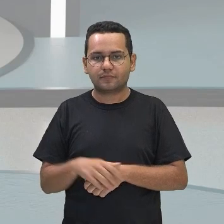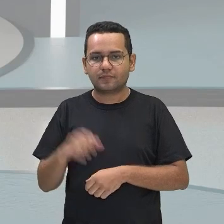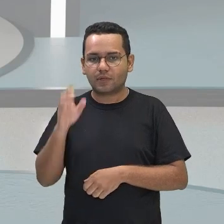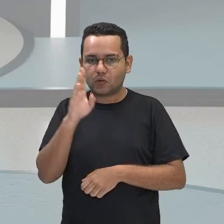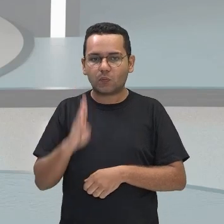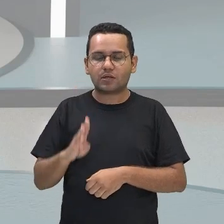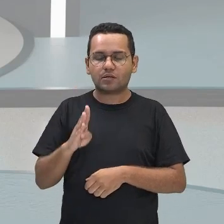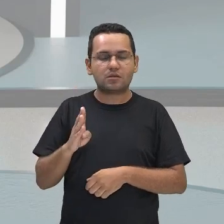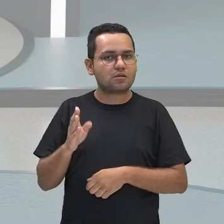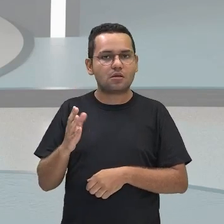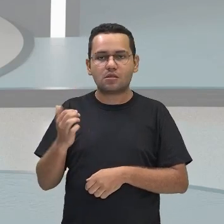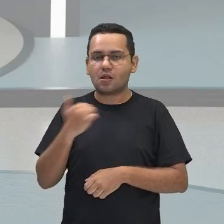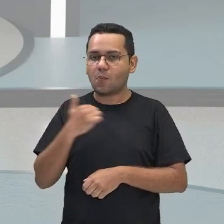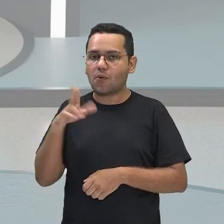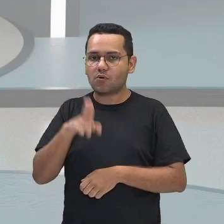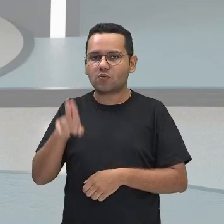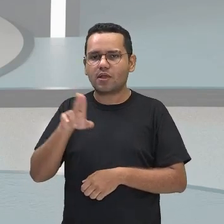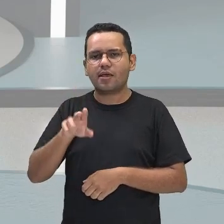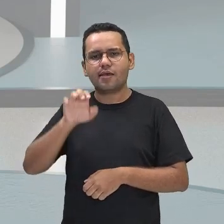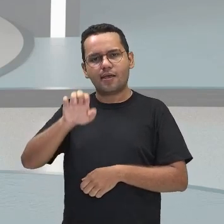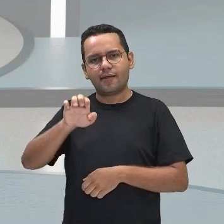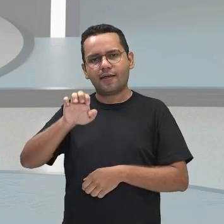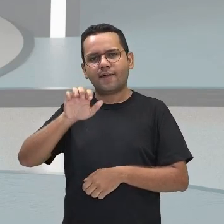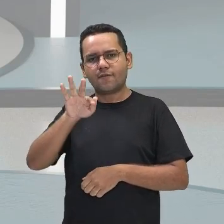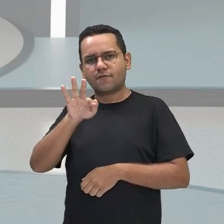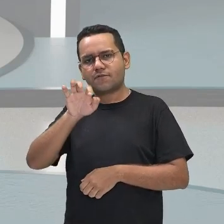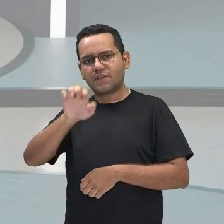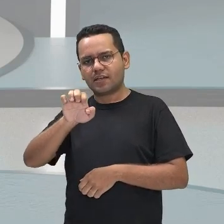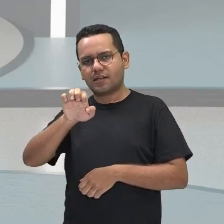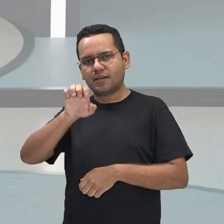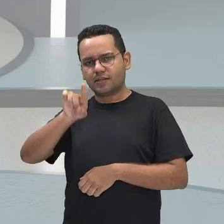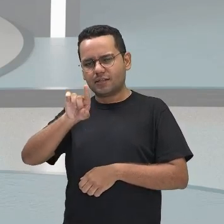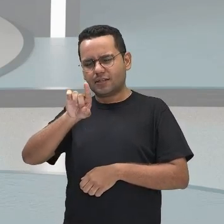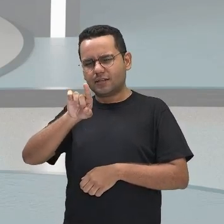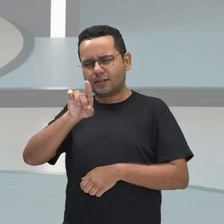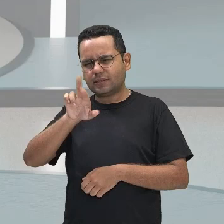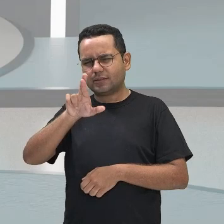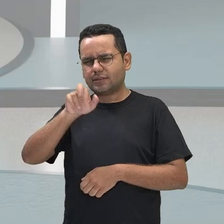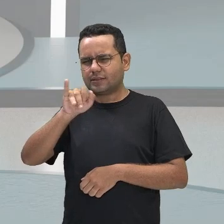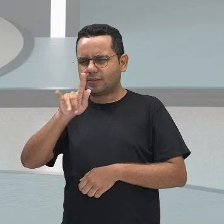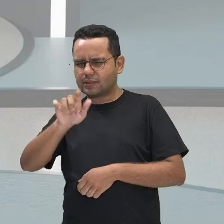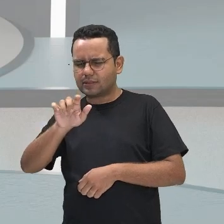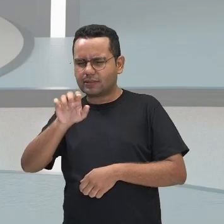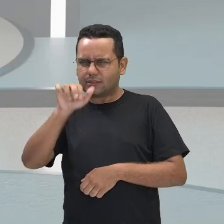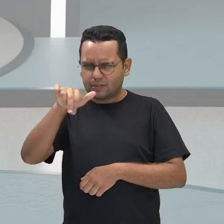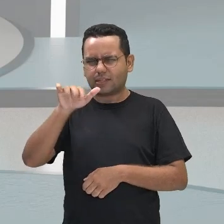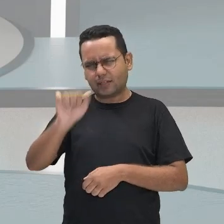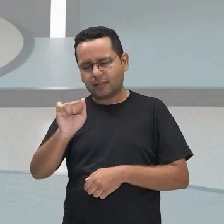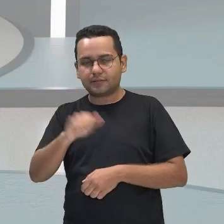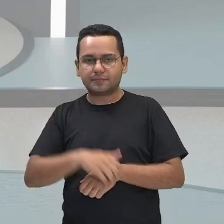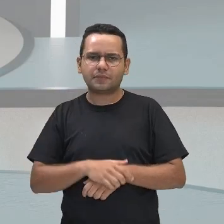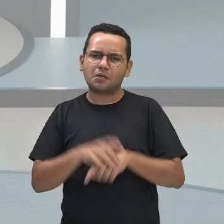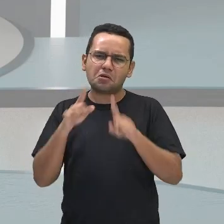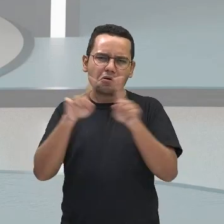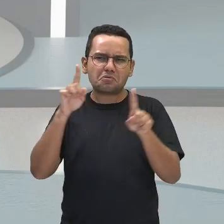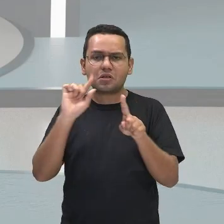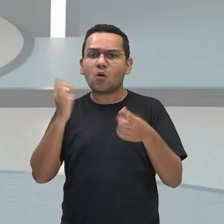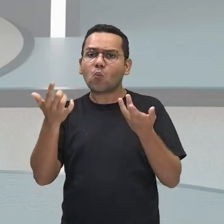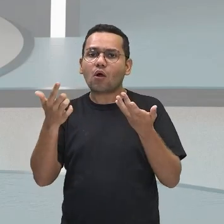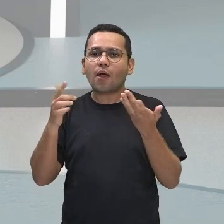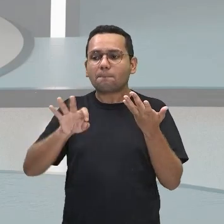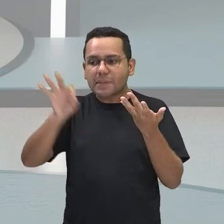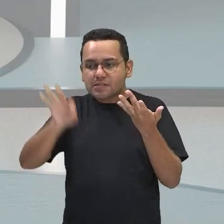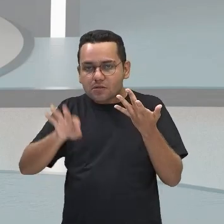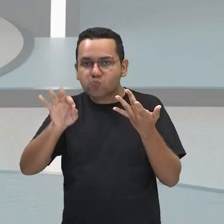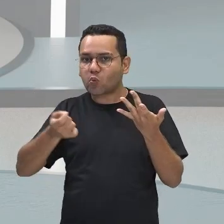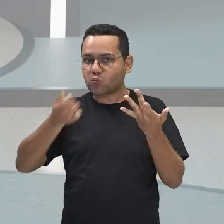efedrina. A efedrina você toma lá um comprimidinho lá, com não sei qual é a dose que eles vendiam lá, há um certo tempo atrás no Brasil, ainda não era